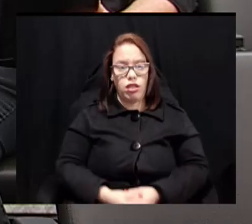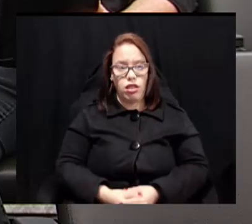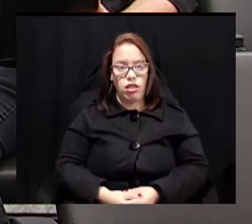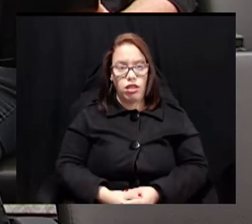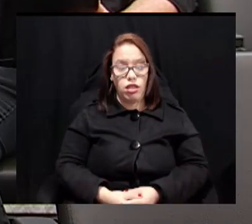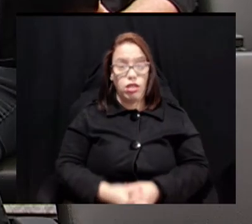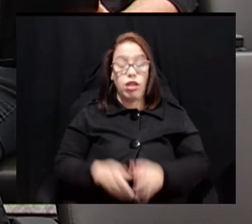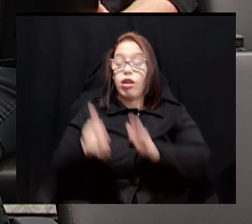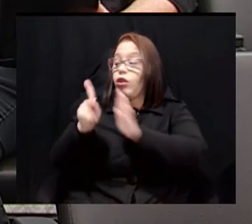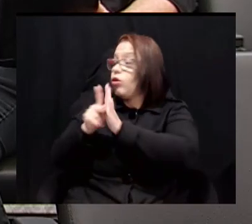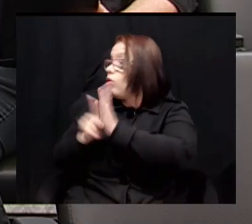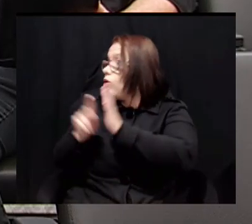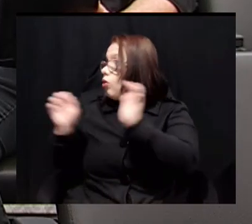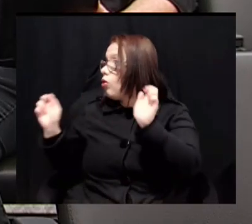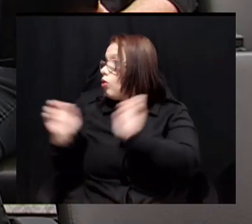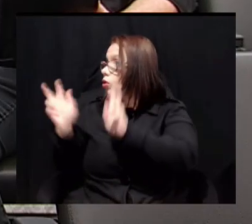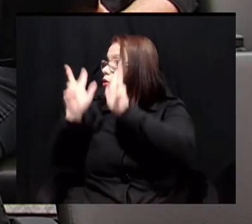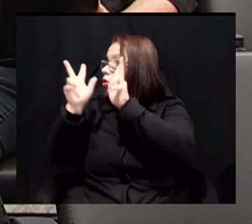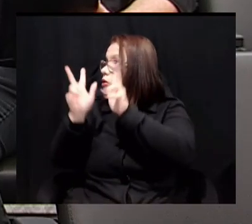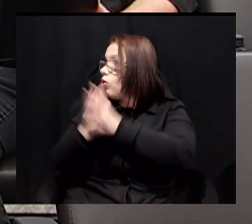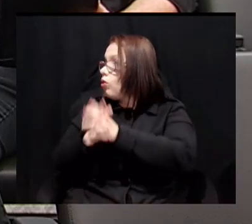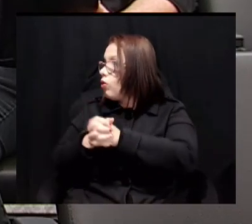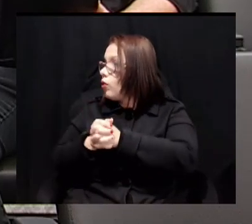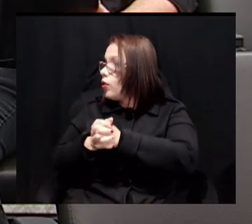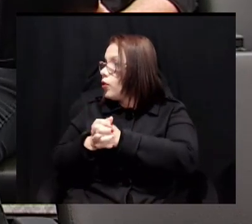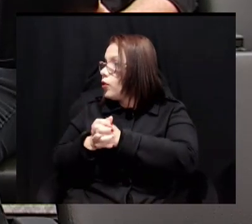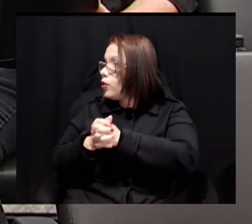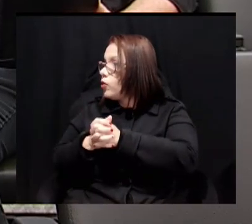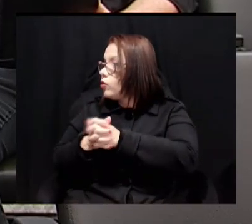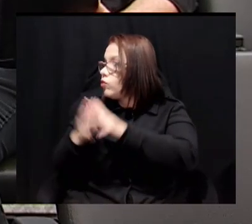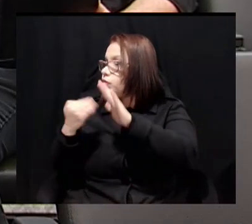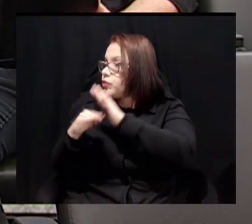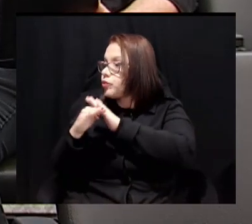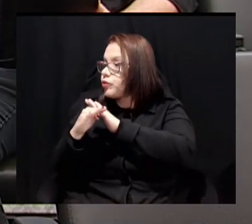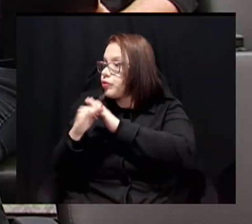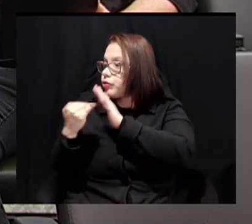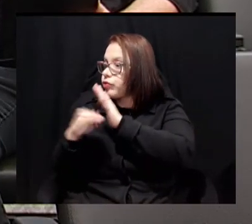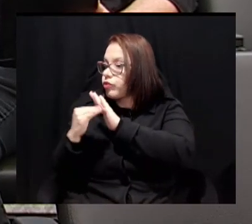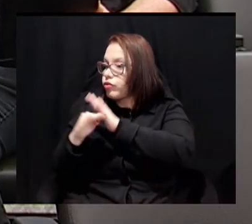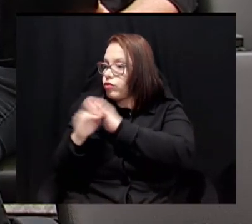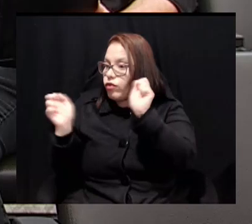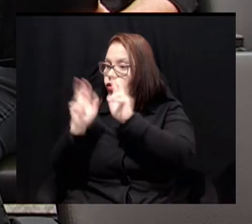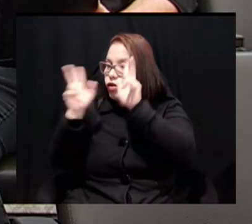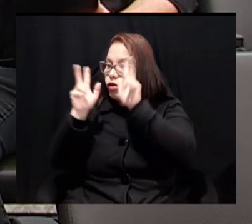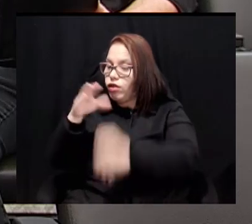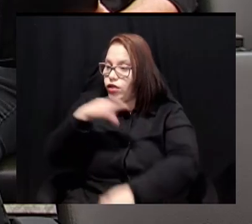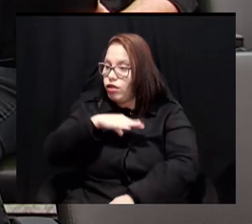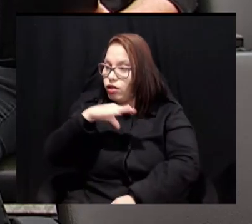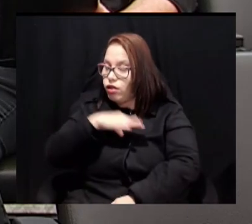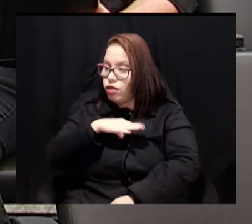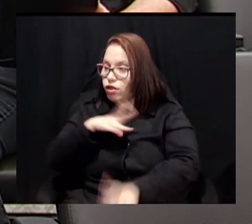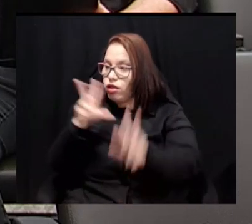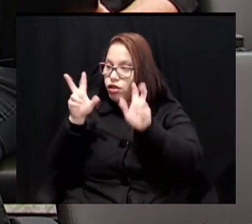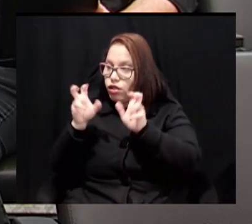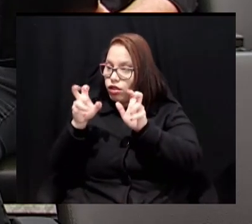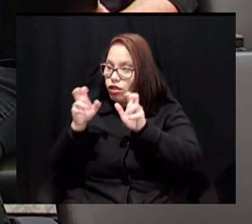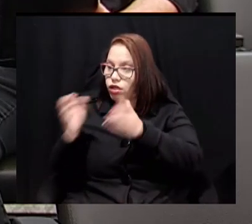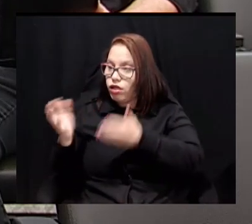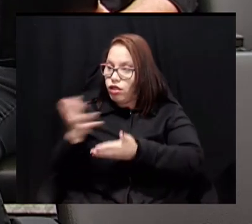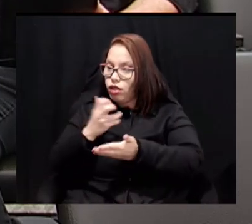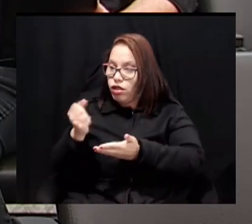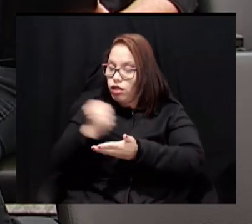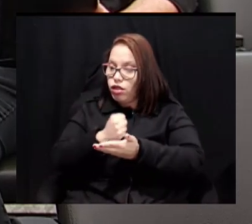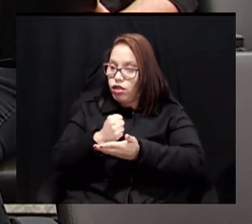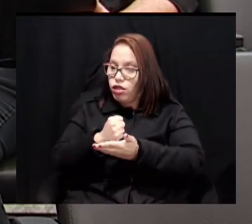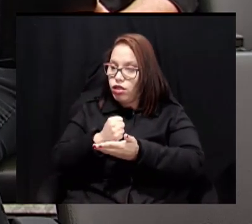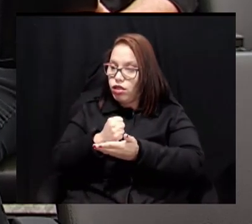atenção, vereador, é sobre o envio de notificações de alerta aos munícipes sobre a ação da coleta domiciliar seletiva e o